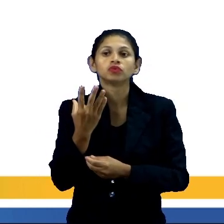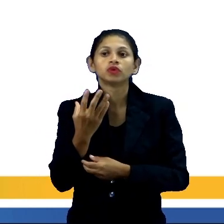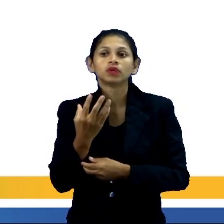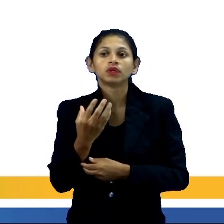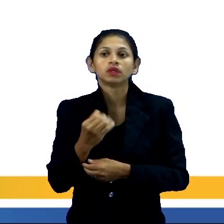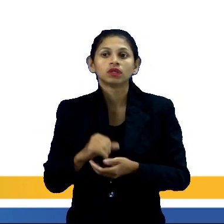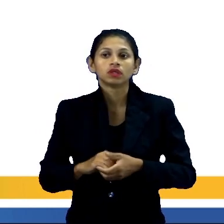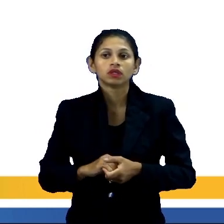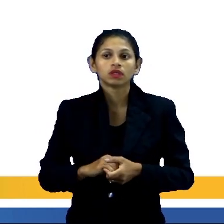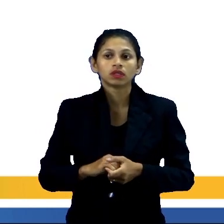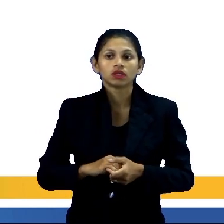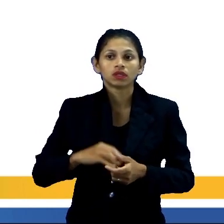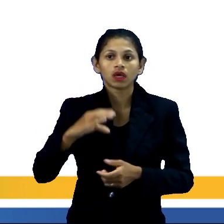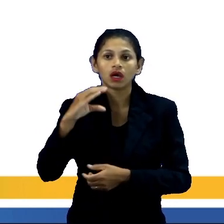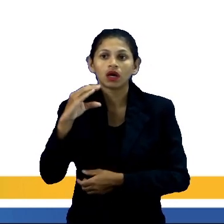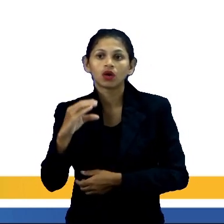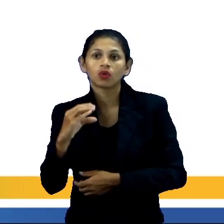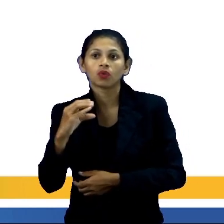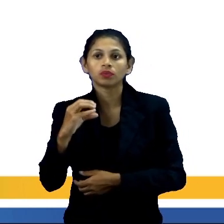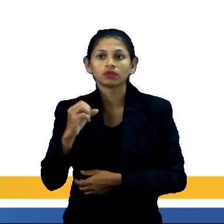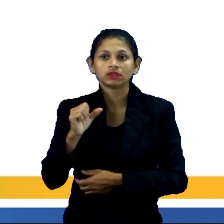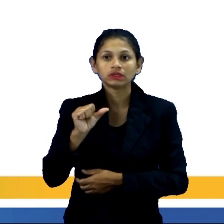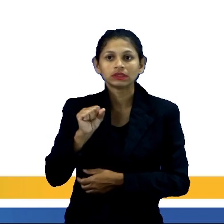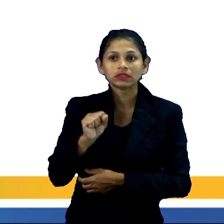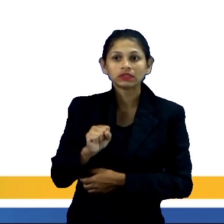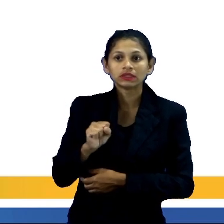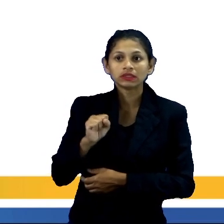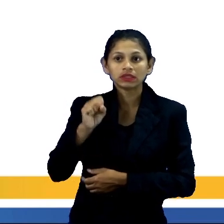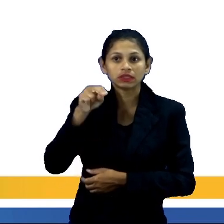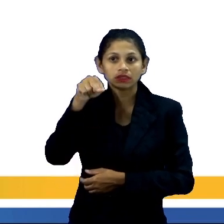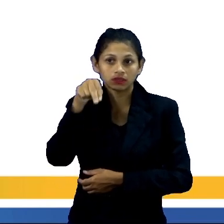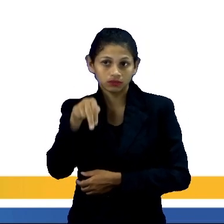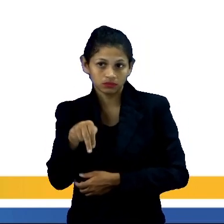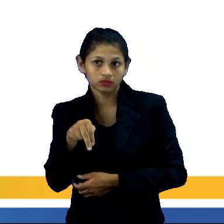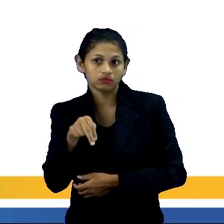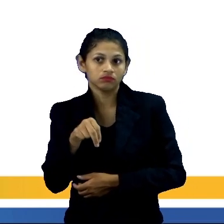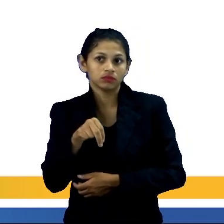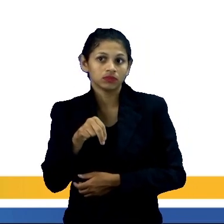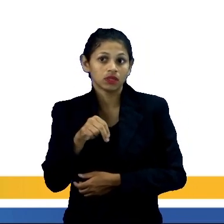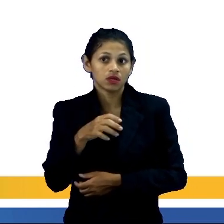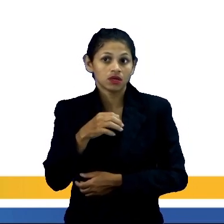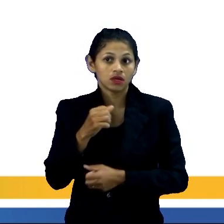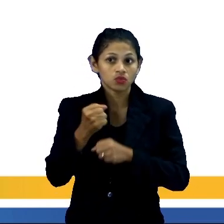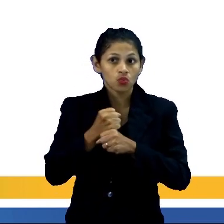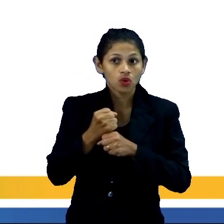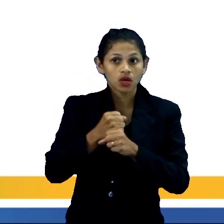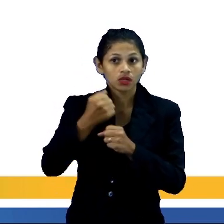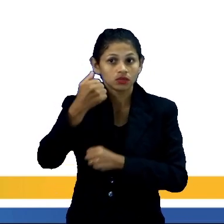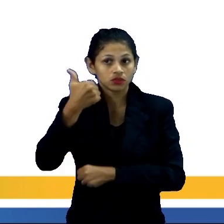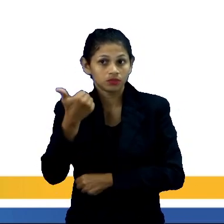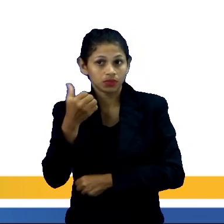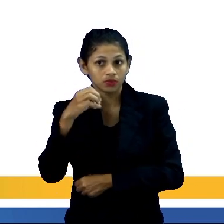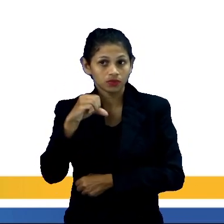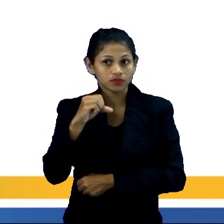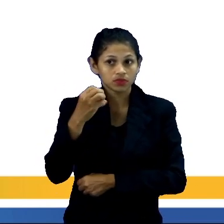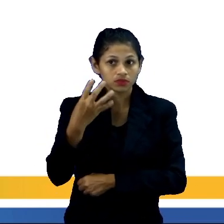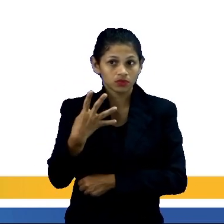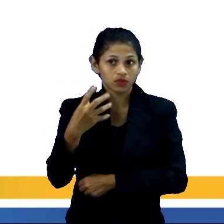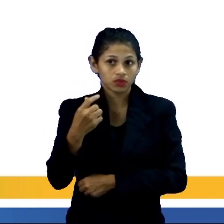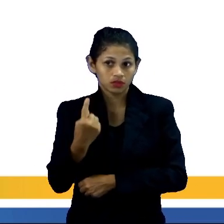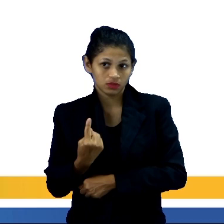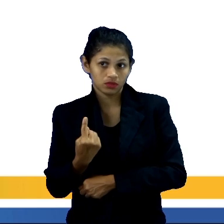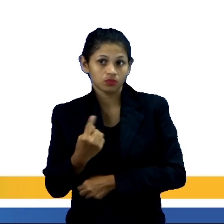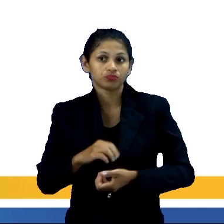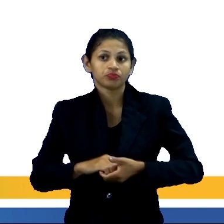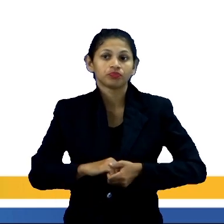41, em Volta Redonda, no Rio de Janeiro. E este acordo ele se deu na época quando o Brasil ele foi lutar junto